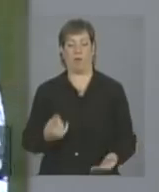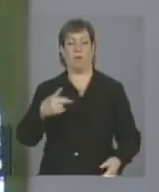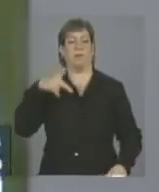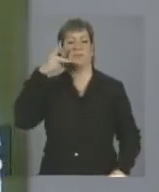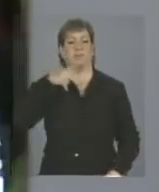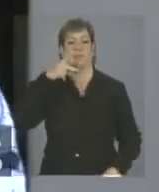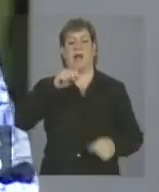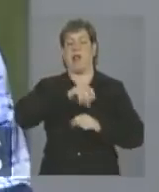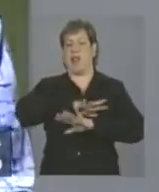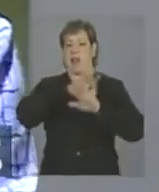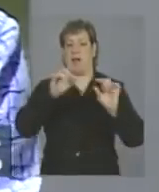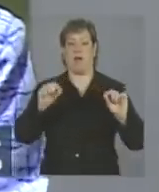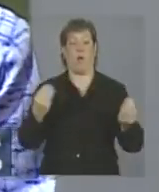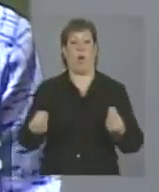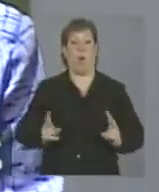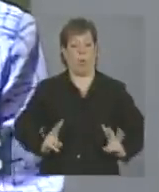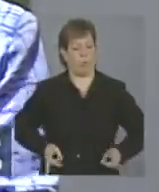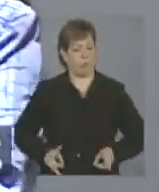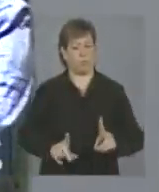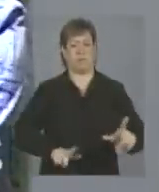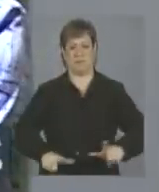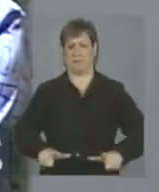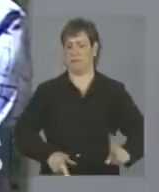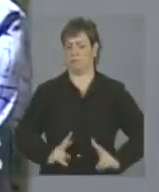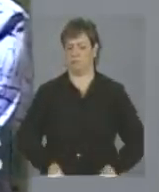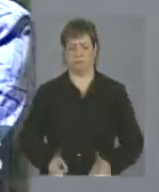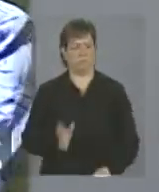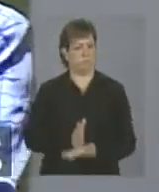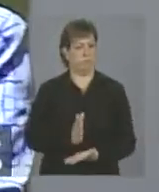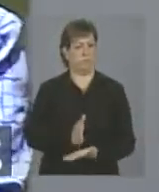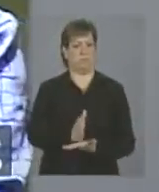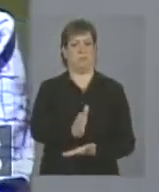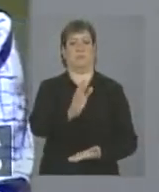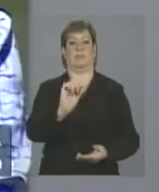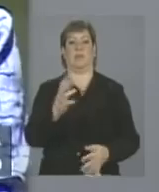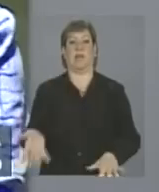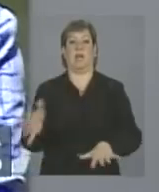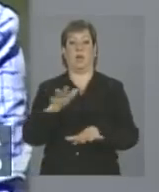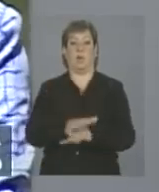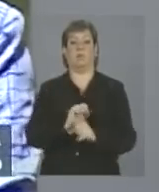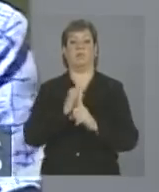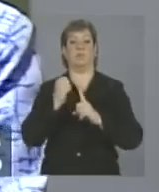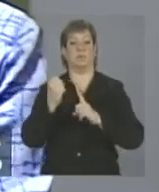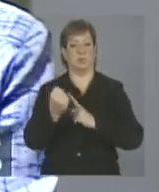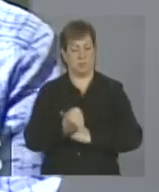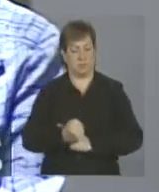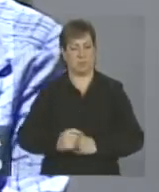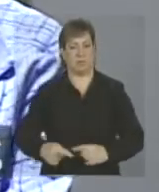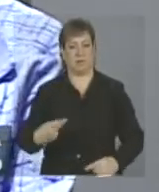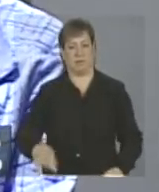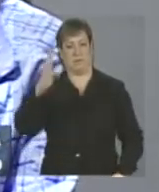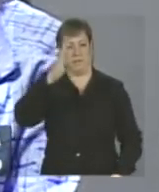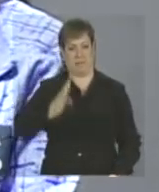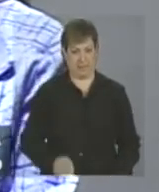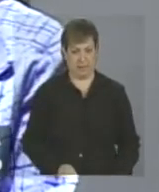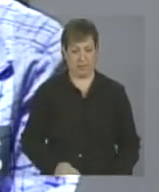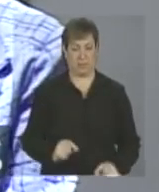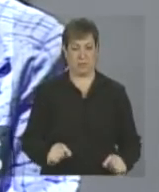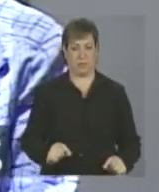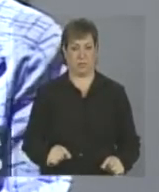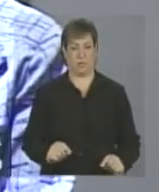muito clara de continuar o trabalho e prosseguir no rumo de incluir na sociedade brasileira